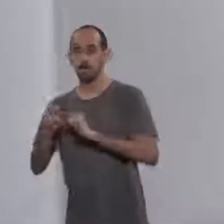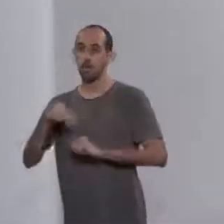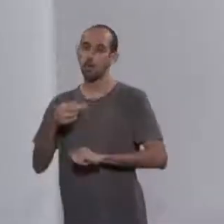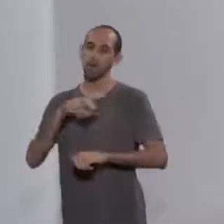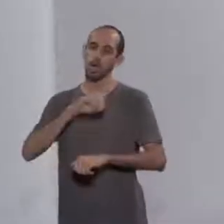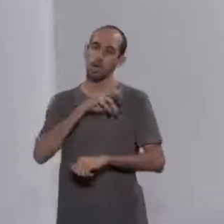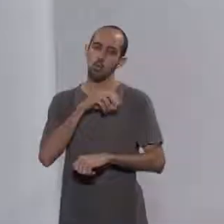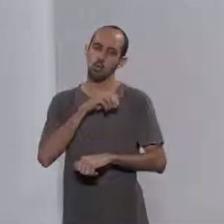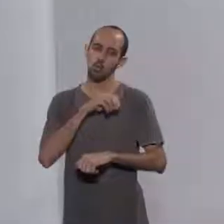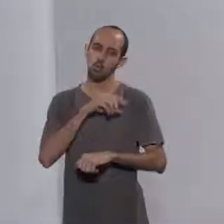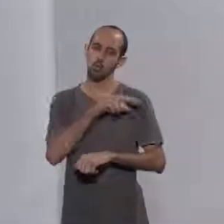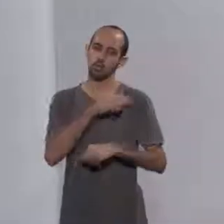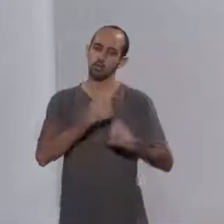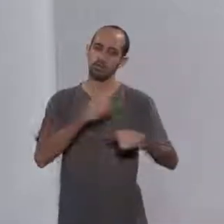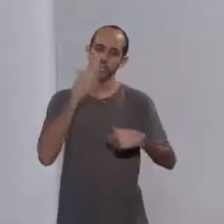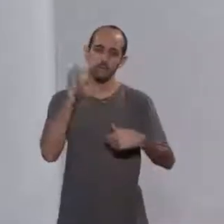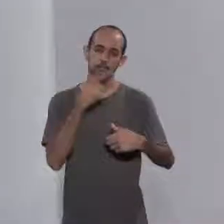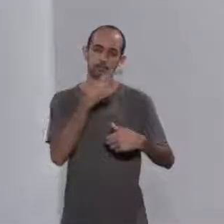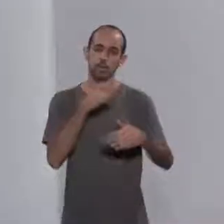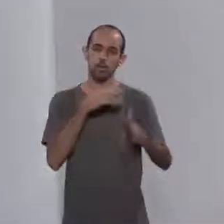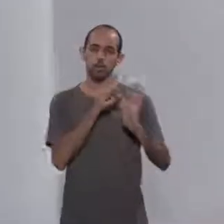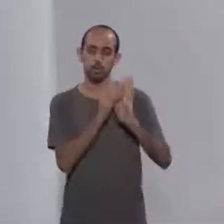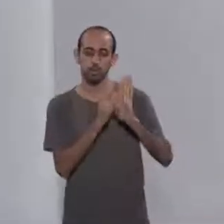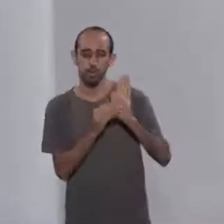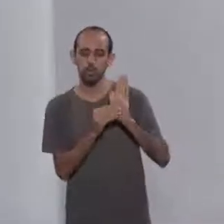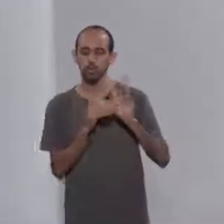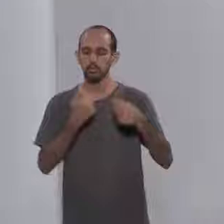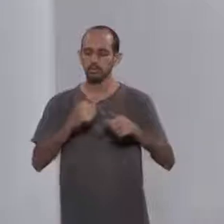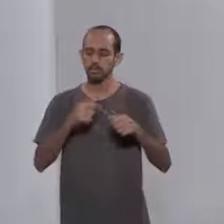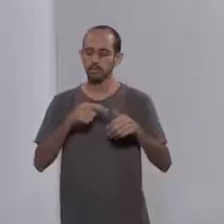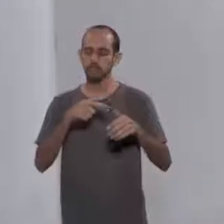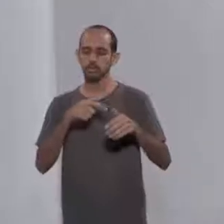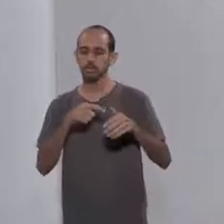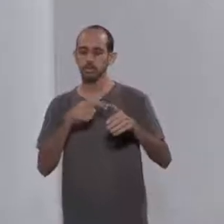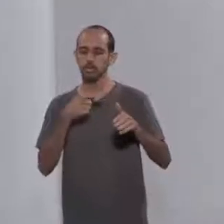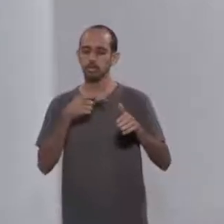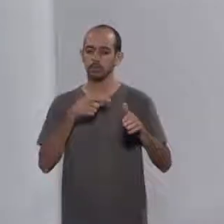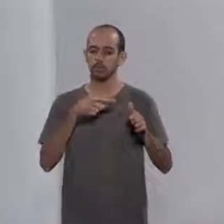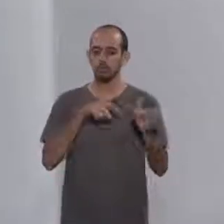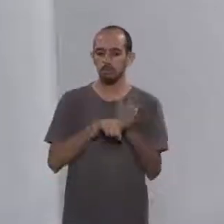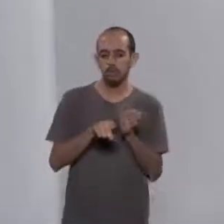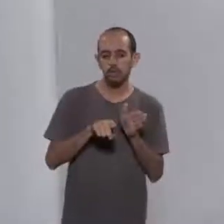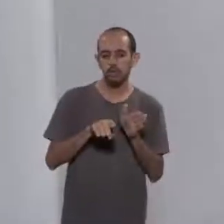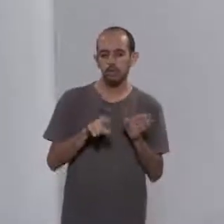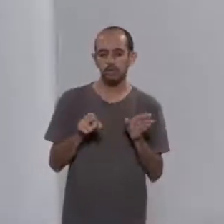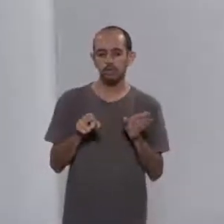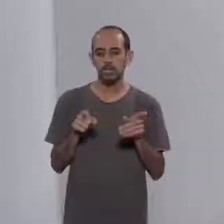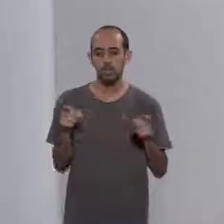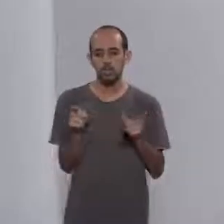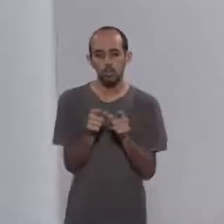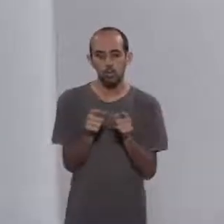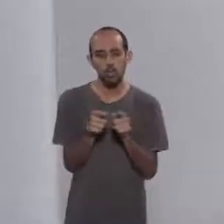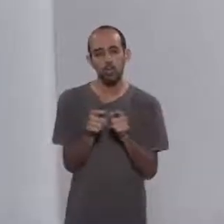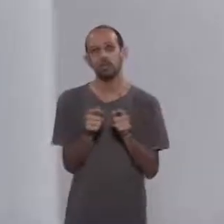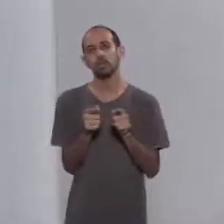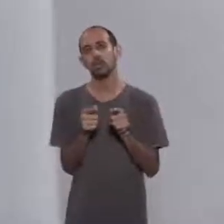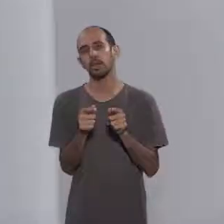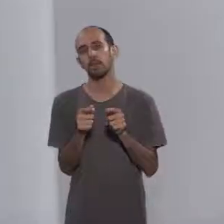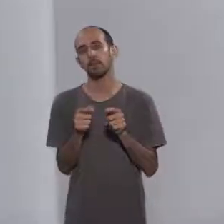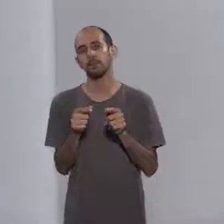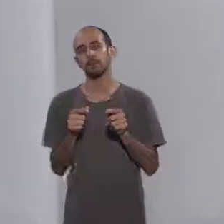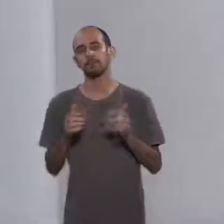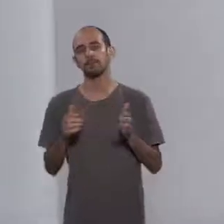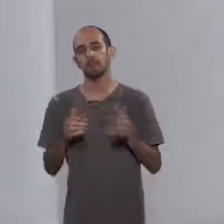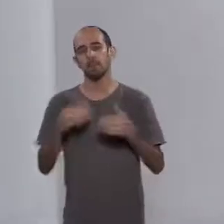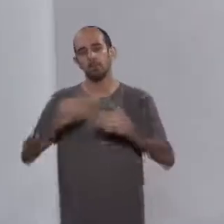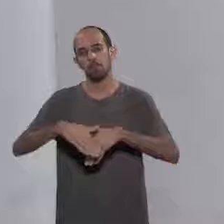prova. Se não, a gente vai fazer um conteúdo com as perguntas de uma forma direta, né? Ou então menos perguntas, ou então a gente vai fazer a prova,